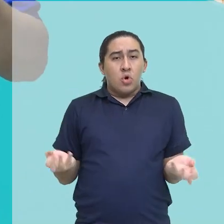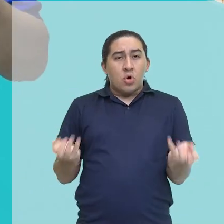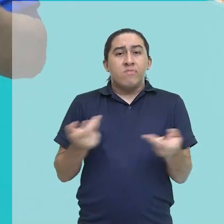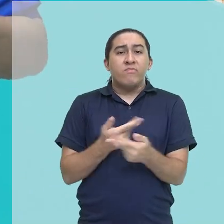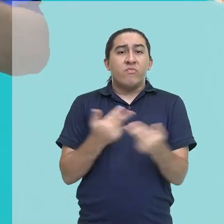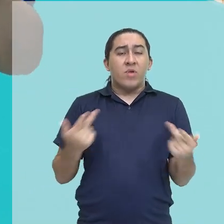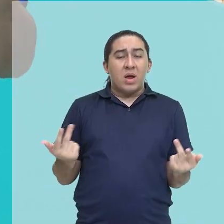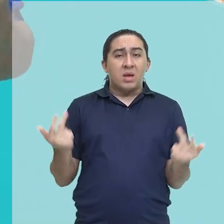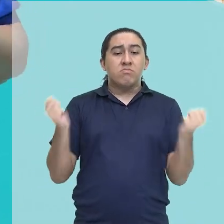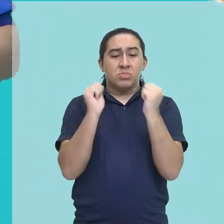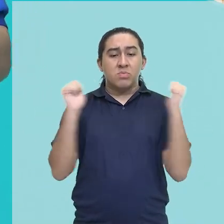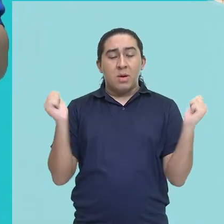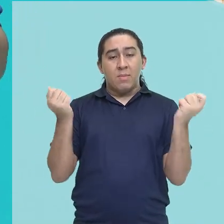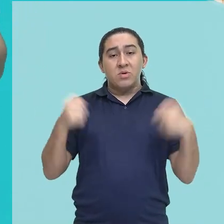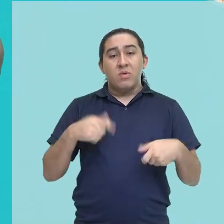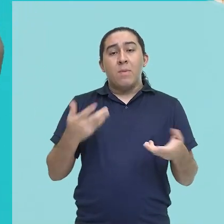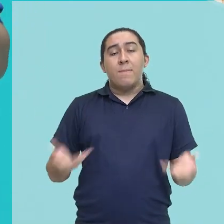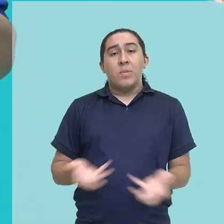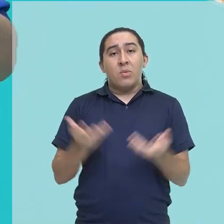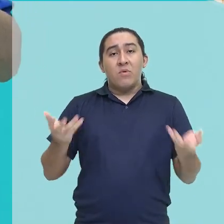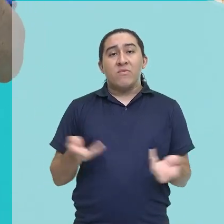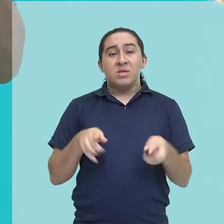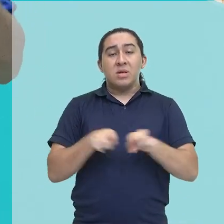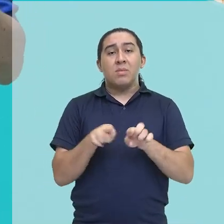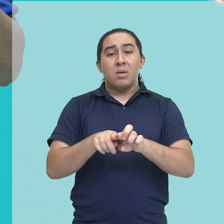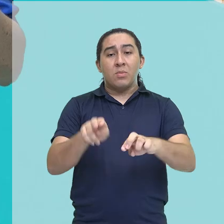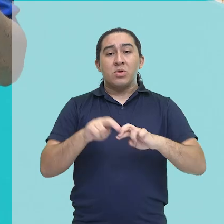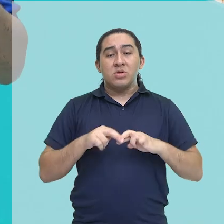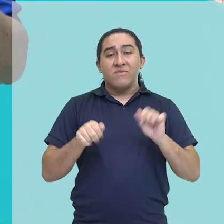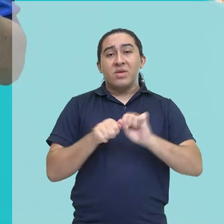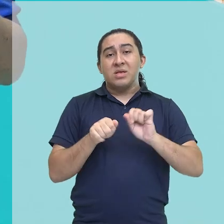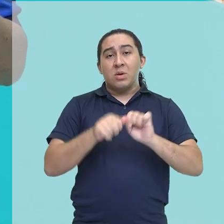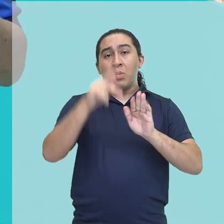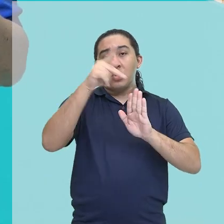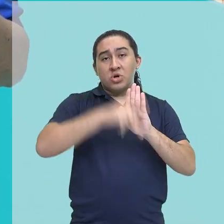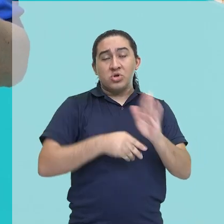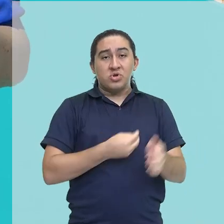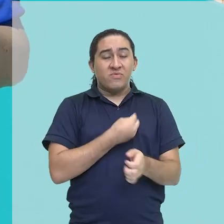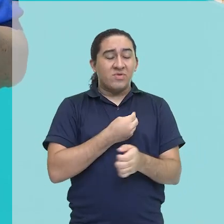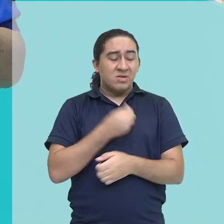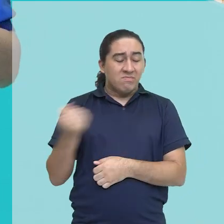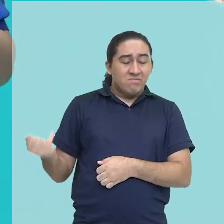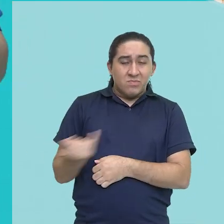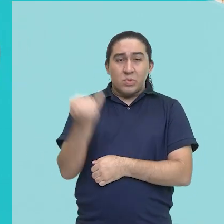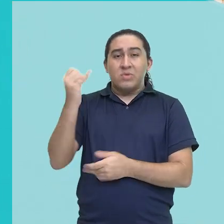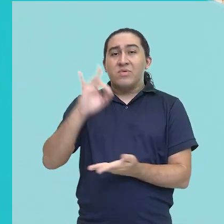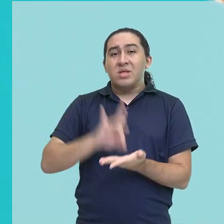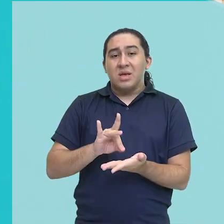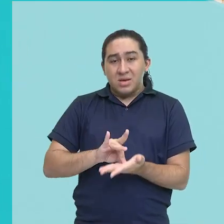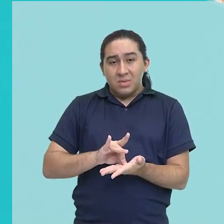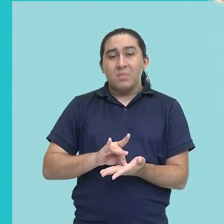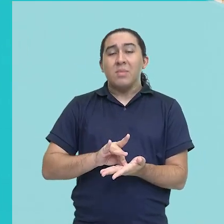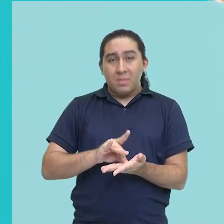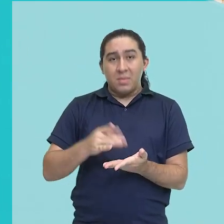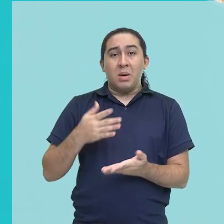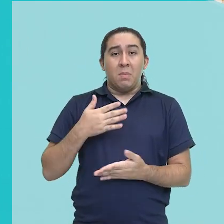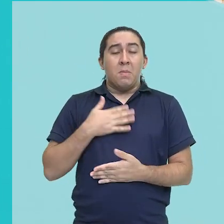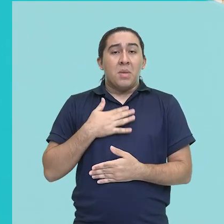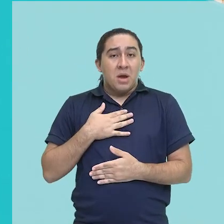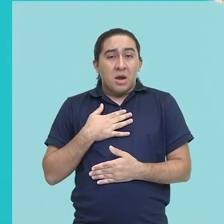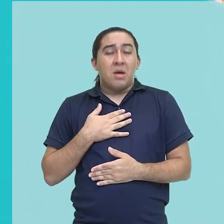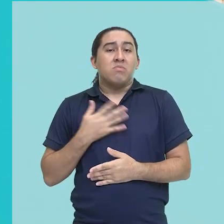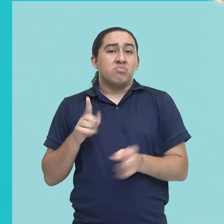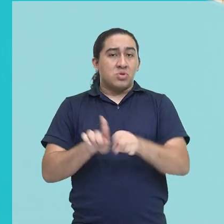vamos dizer, de yoga e outros exercícios, eu posso promover isso e com isso fazer um projeto de vida